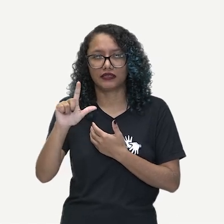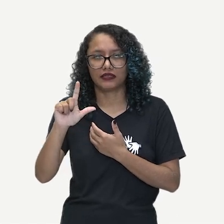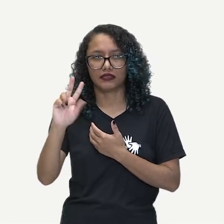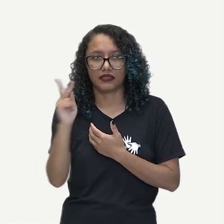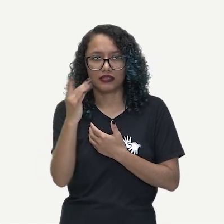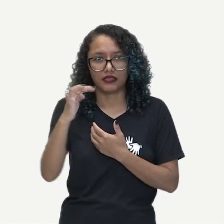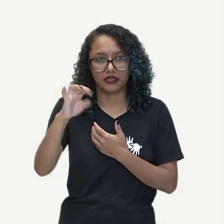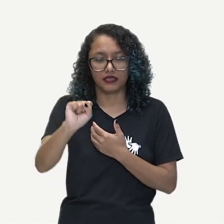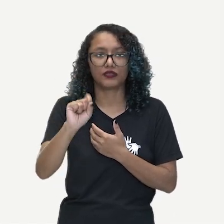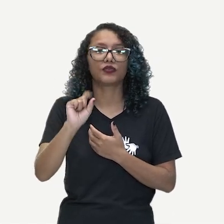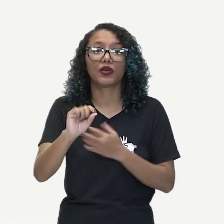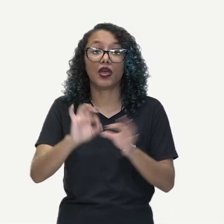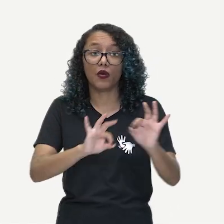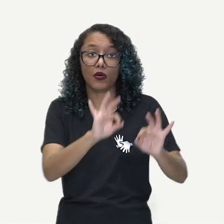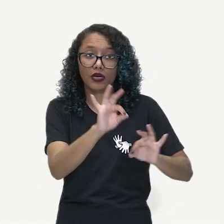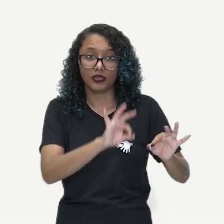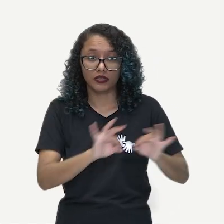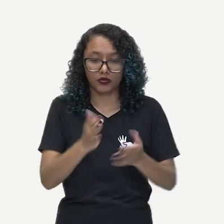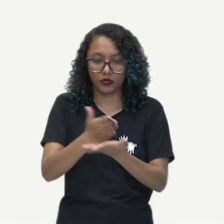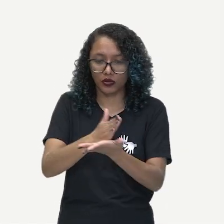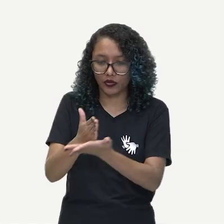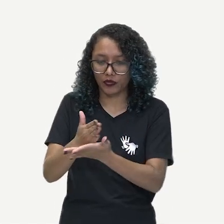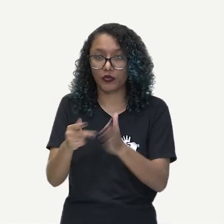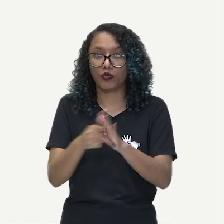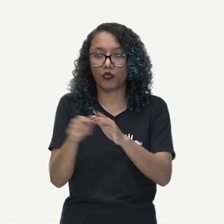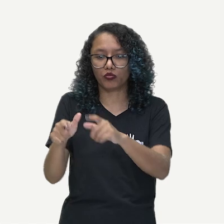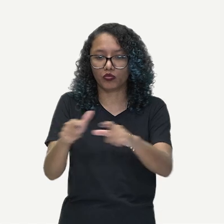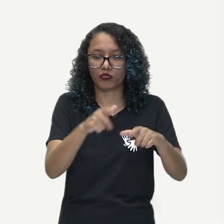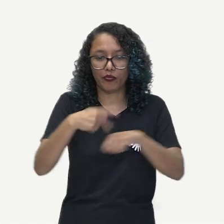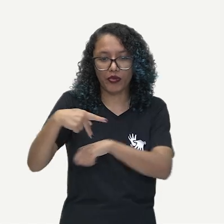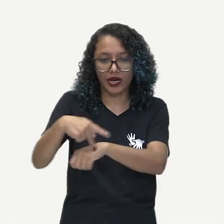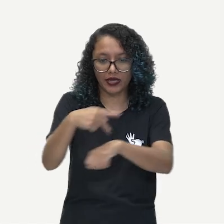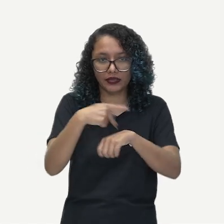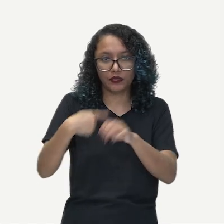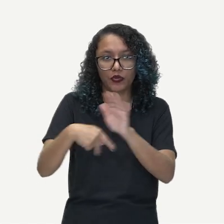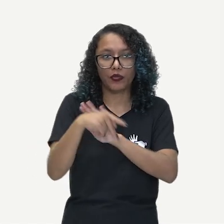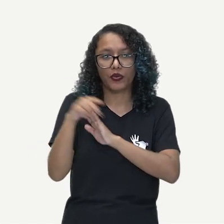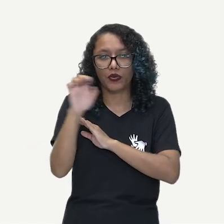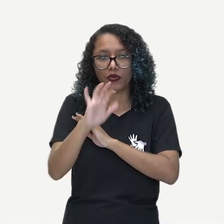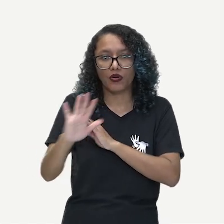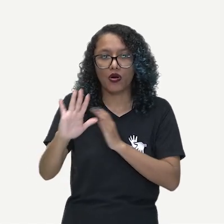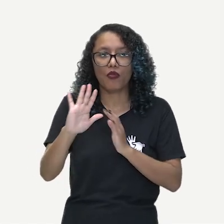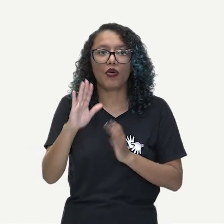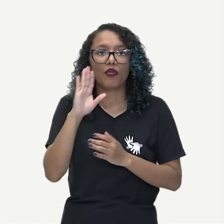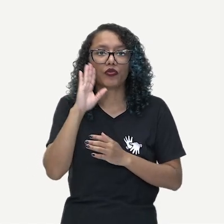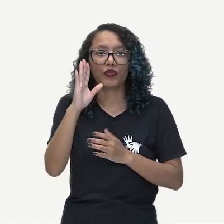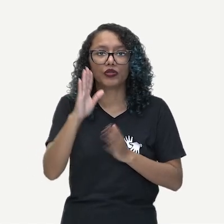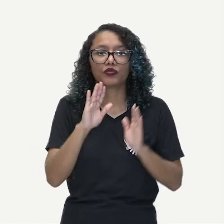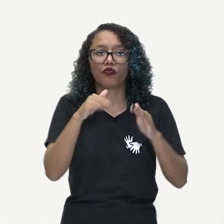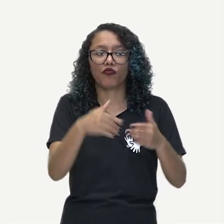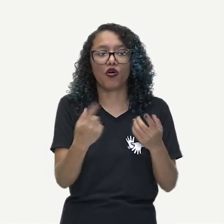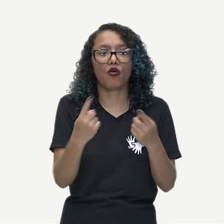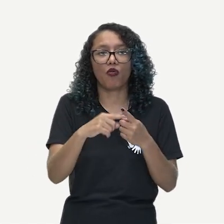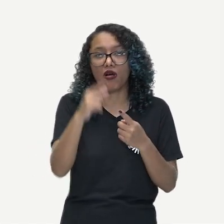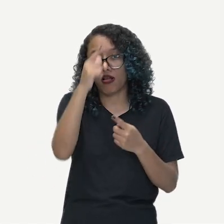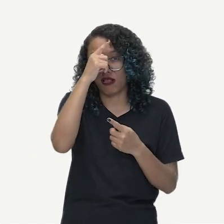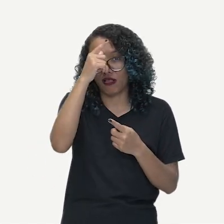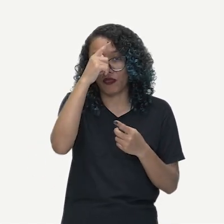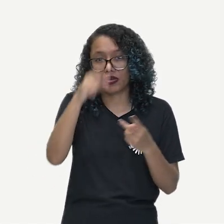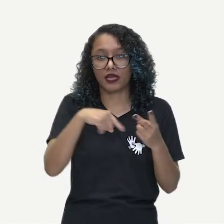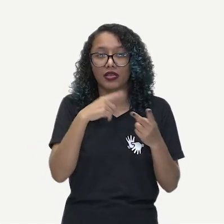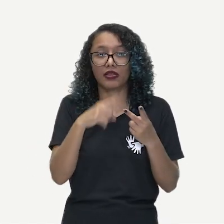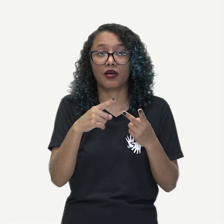reorganizaram os limites territoriais europeus com destaque para o território alemão para